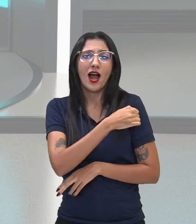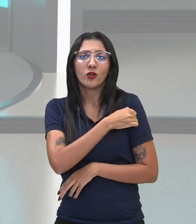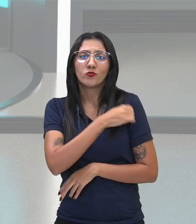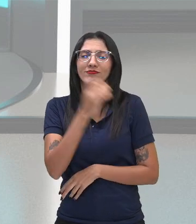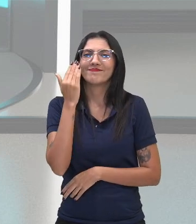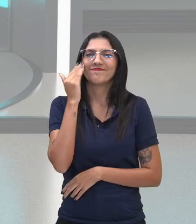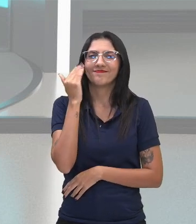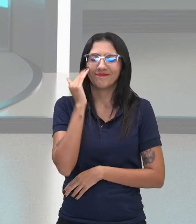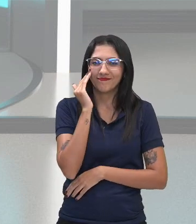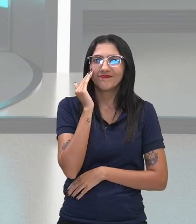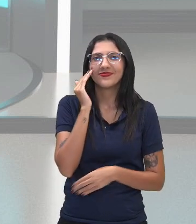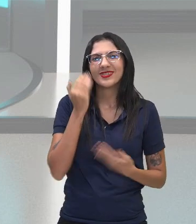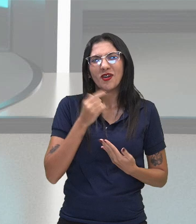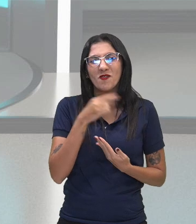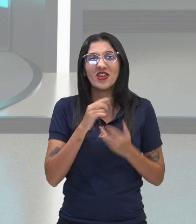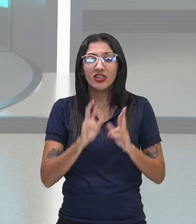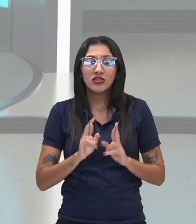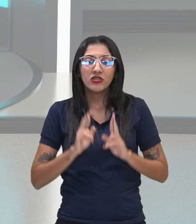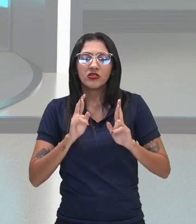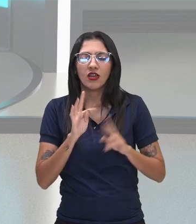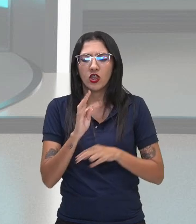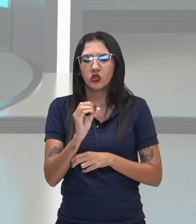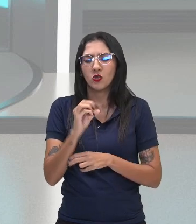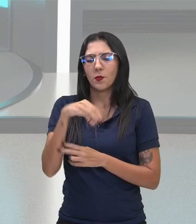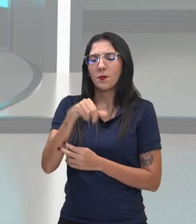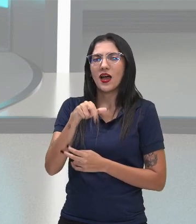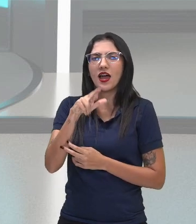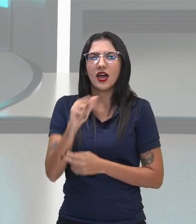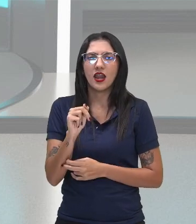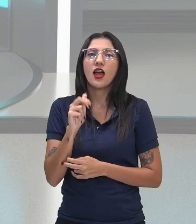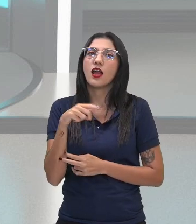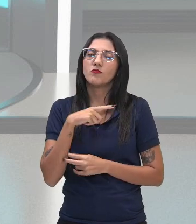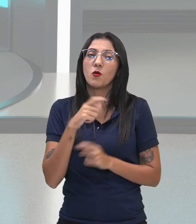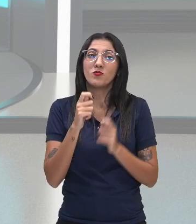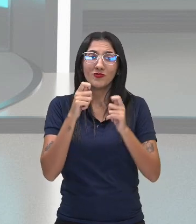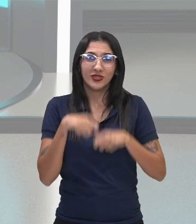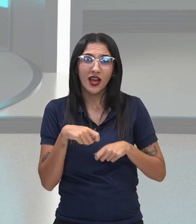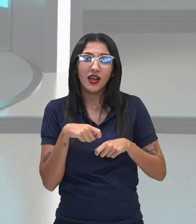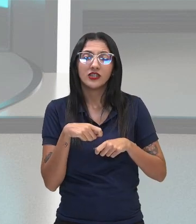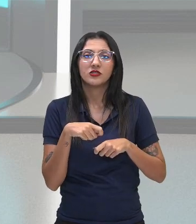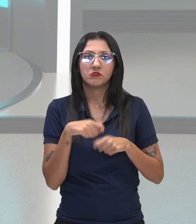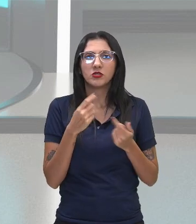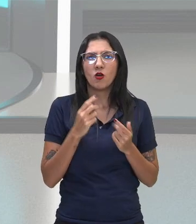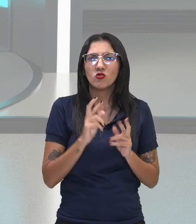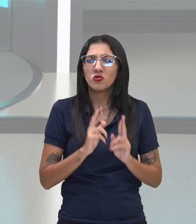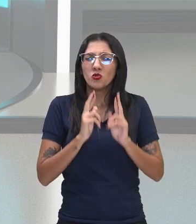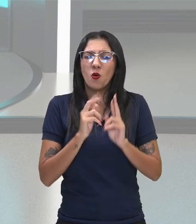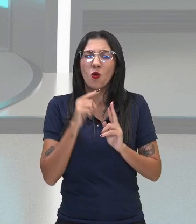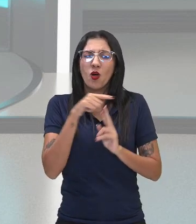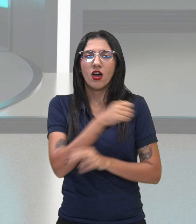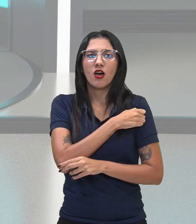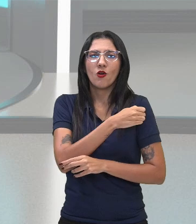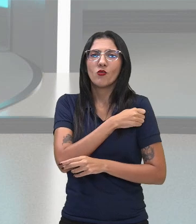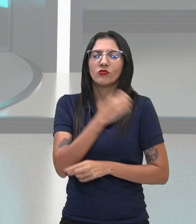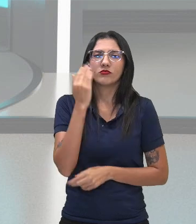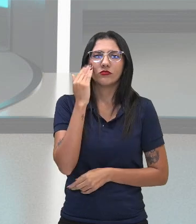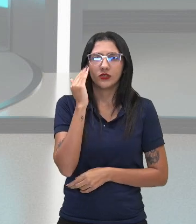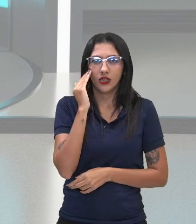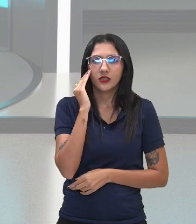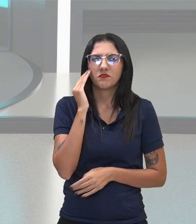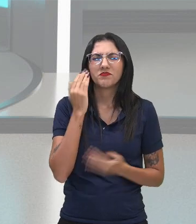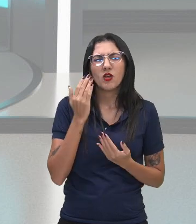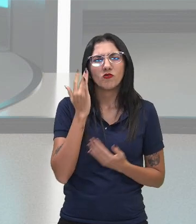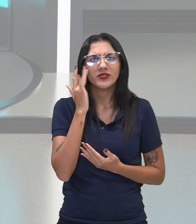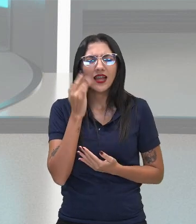há um desejo e há uma possibilidade. Tomara que o aluno entenda. Será que ele